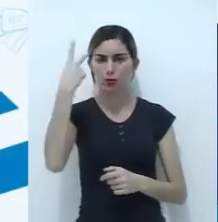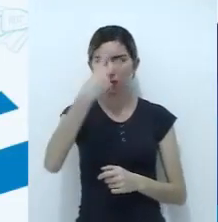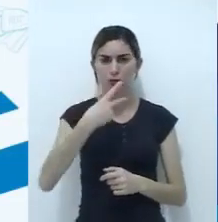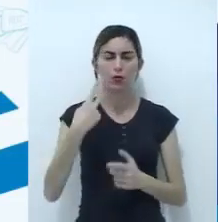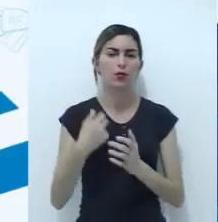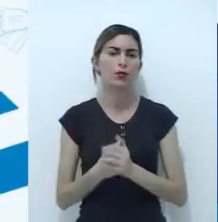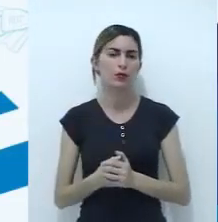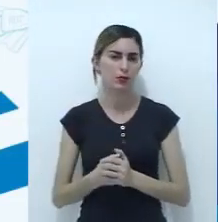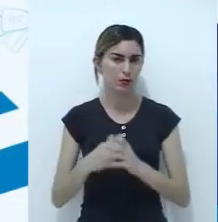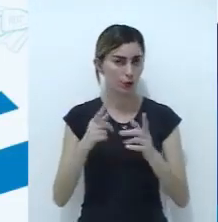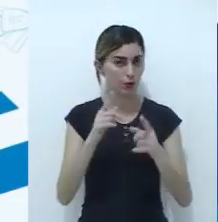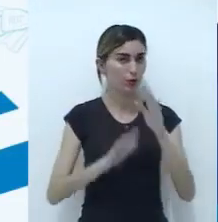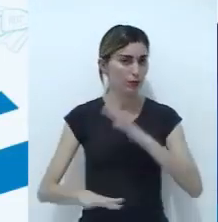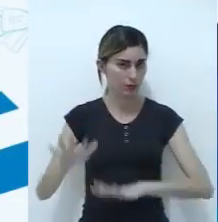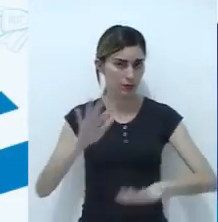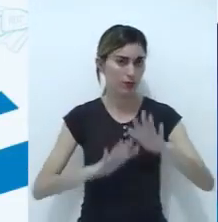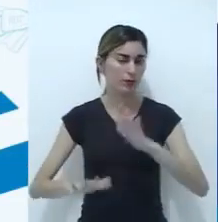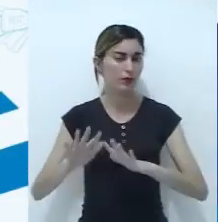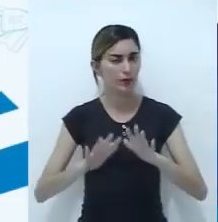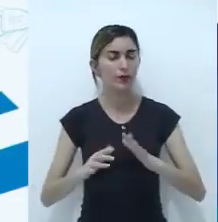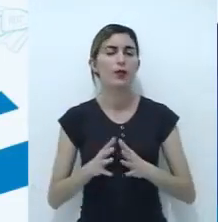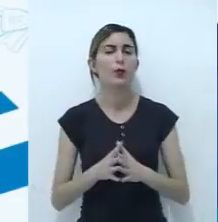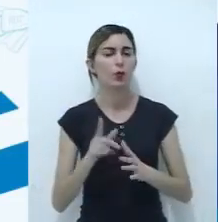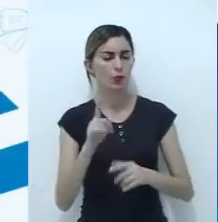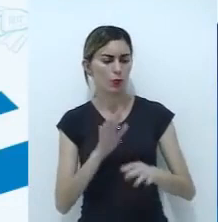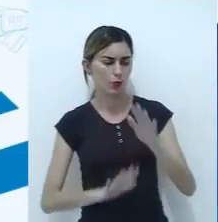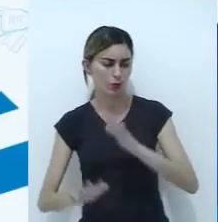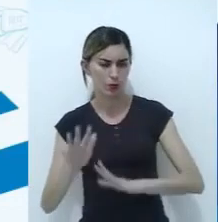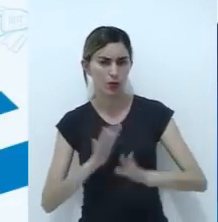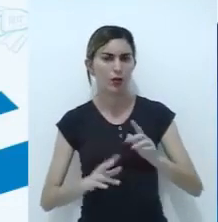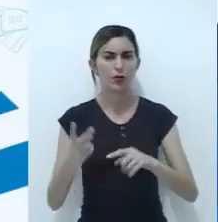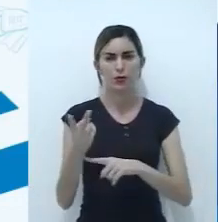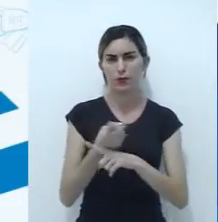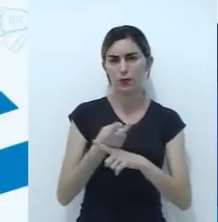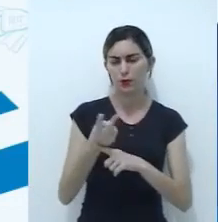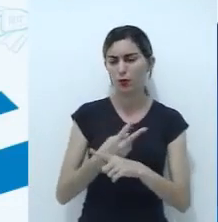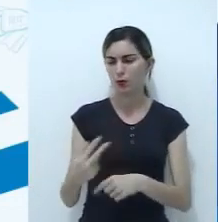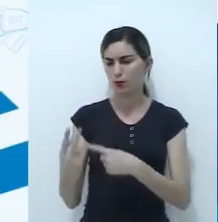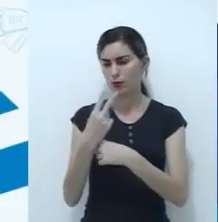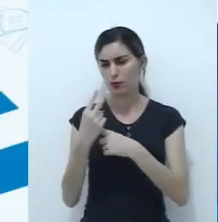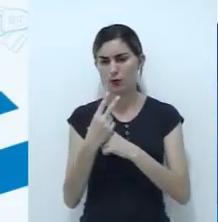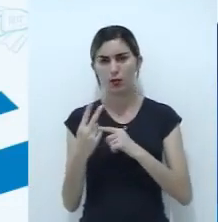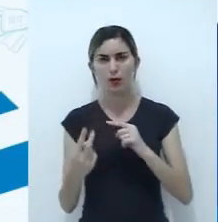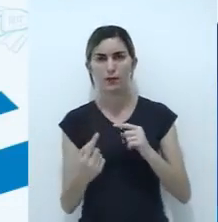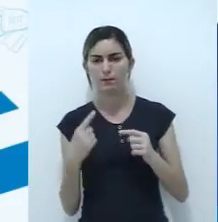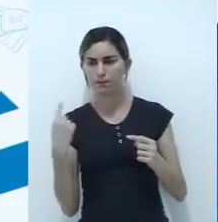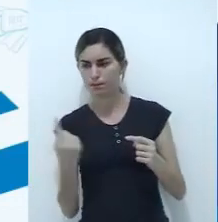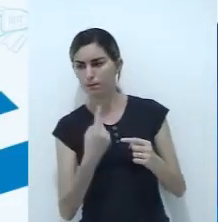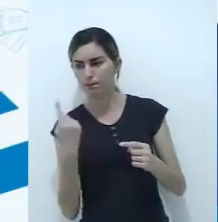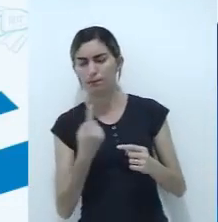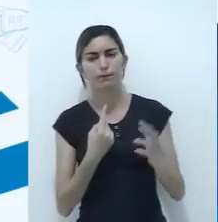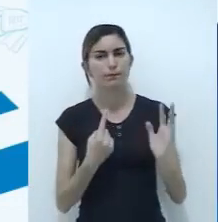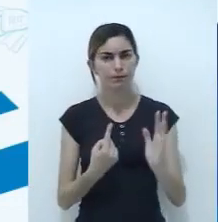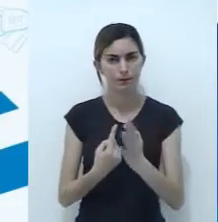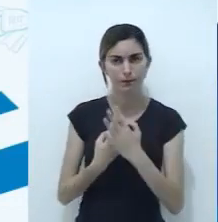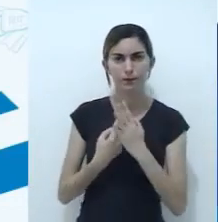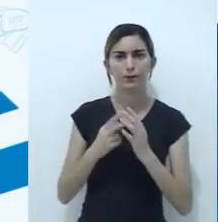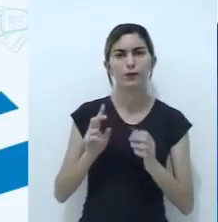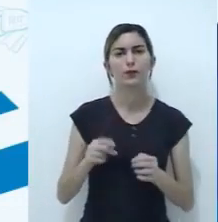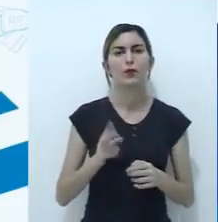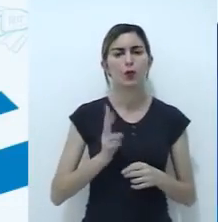Né? Então, bora ter cuidado, pessoal. Bora ter cuidado, bora procurar ficar isolado, bora